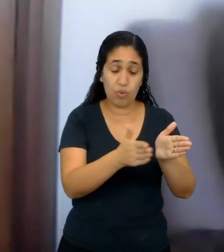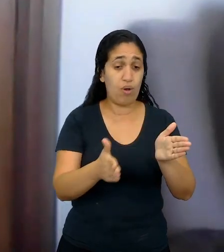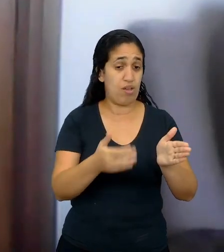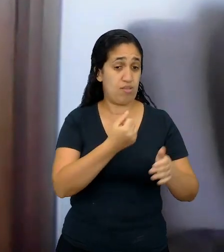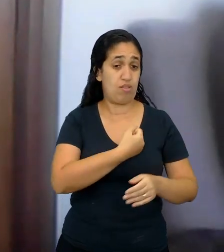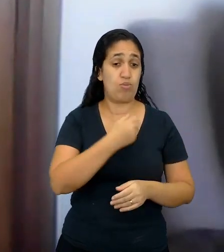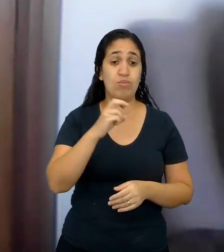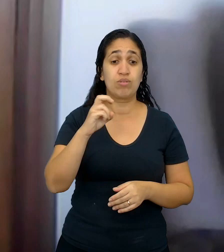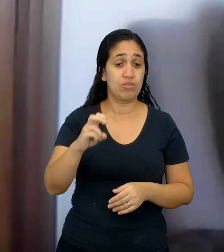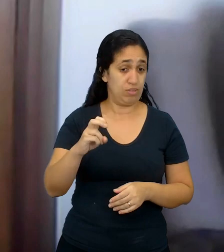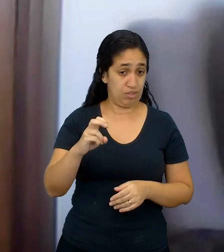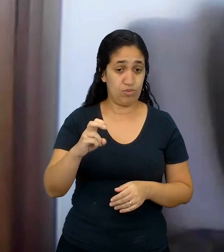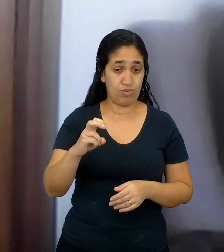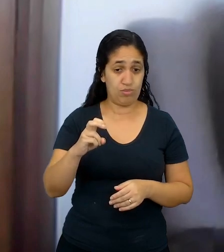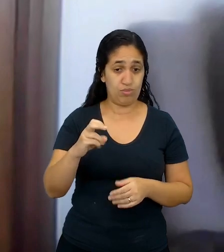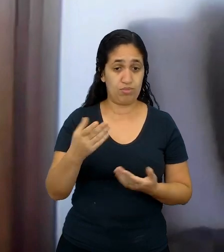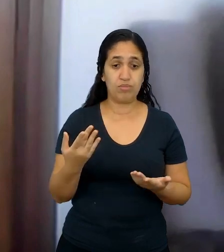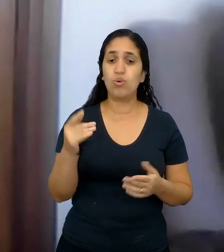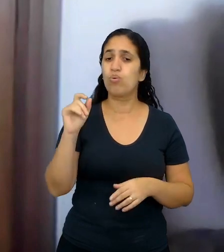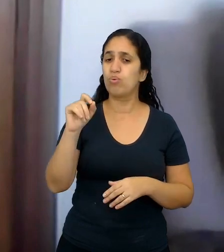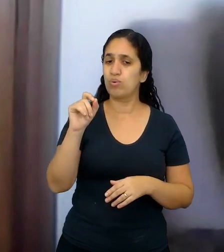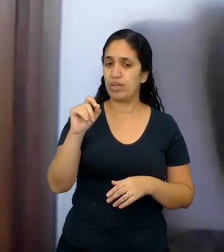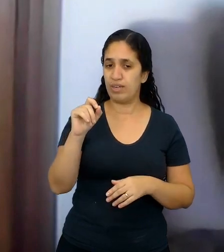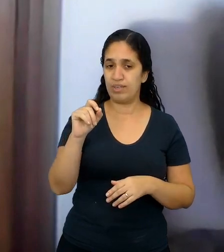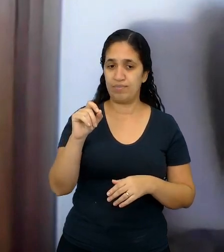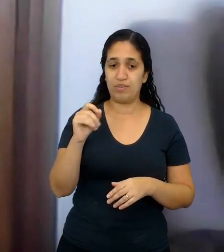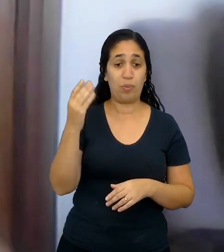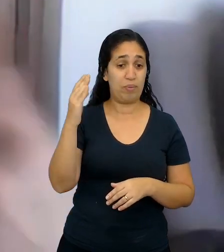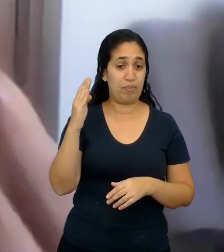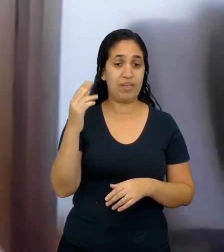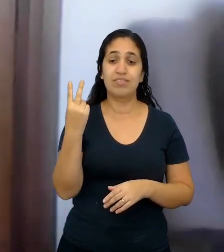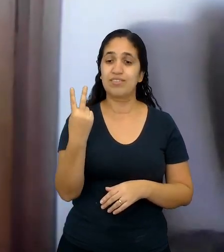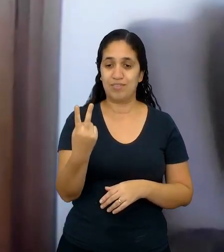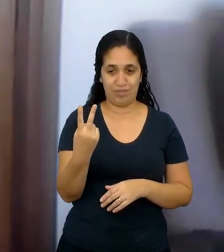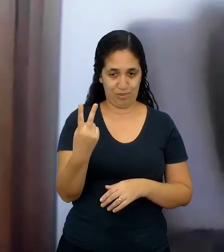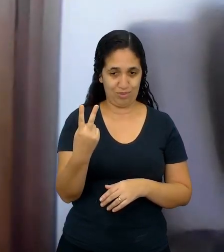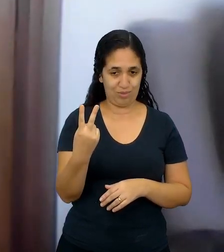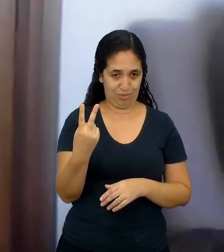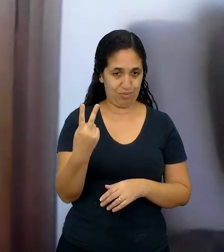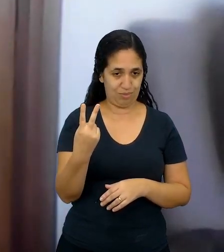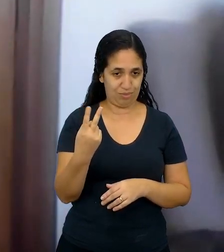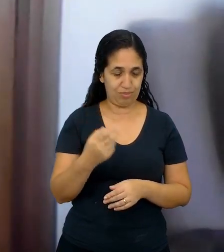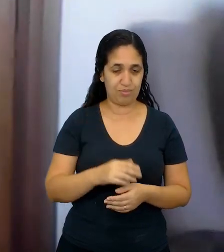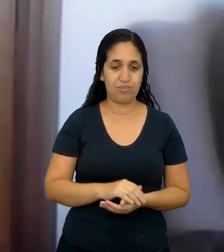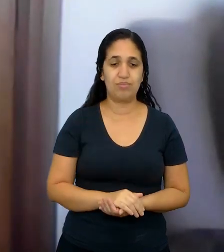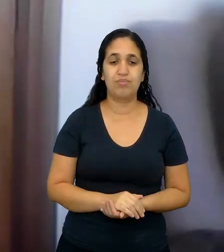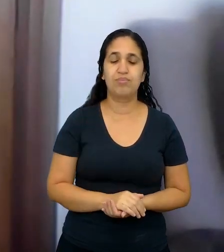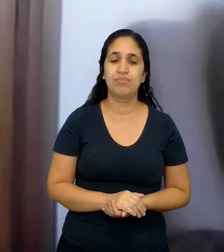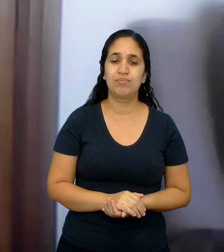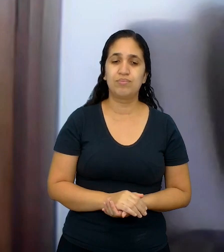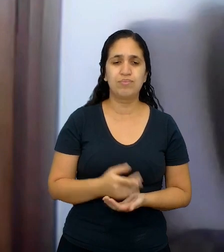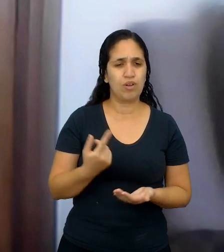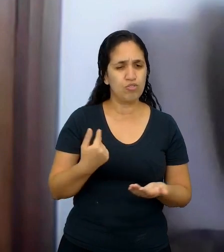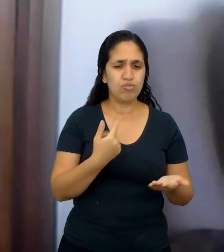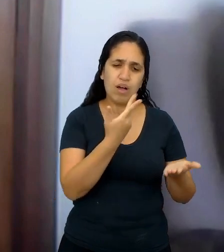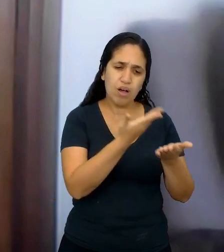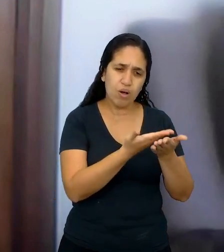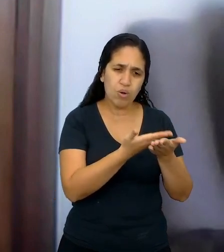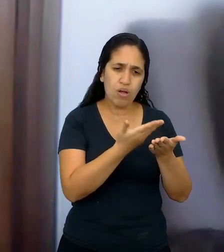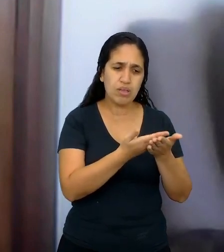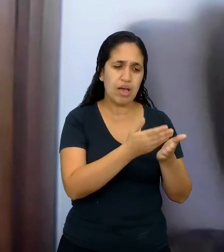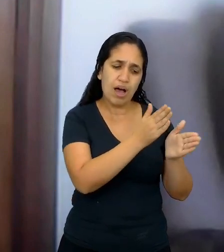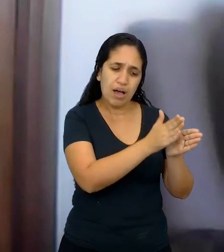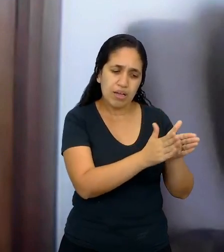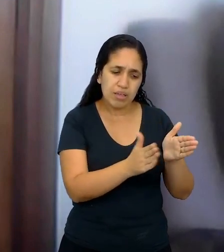nós estamos falando agora de quem? Do segundo bimestre. Então, nós vamos trabalhar a sequência 5, depois